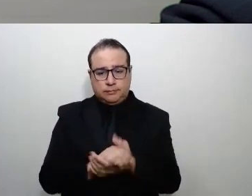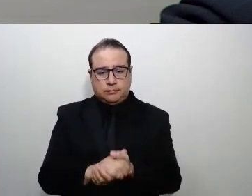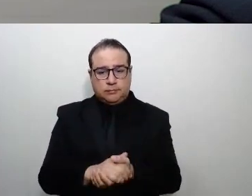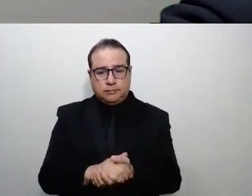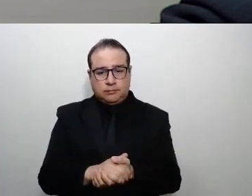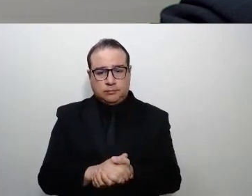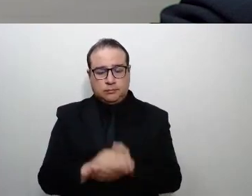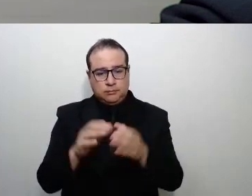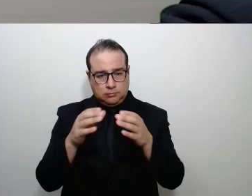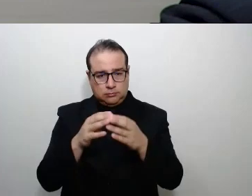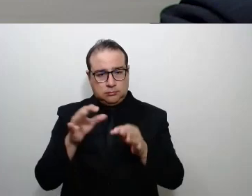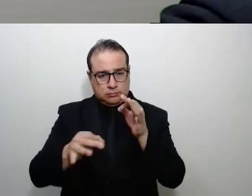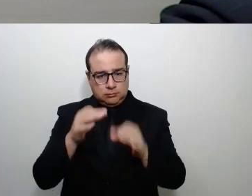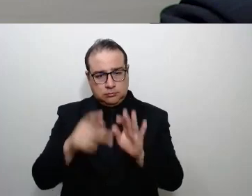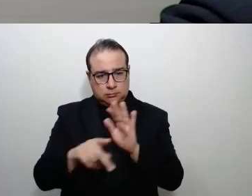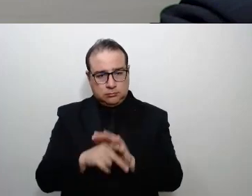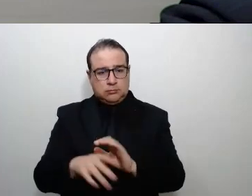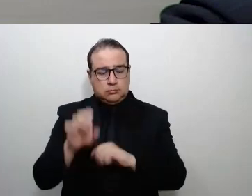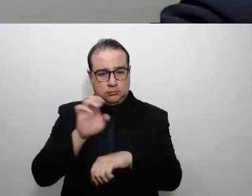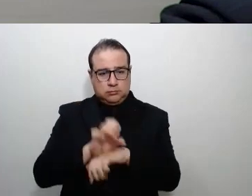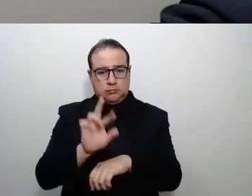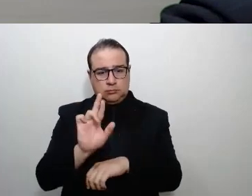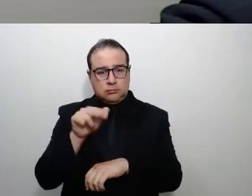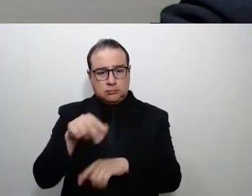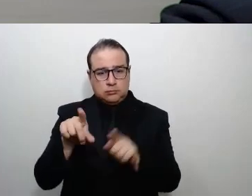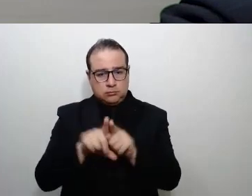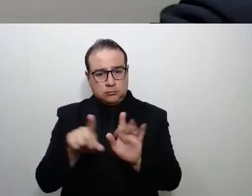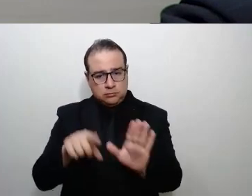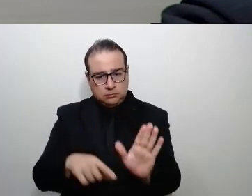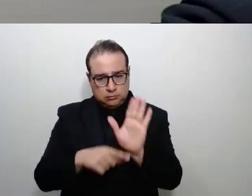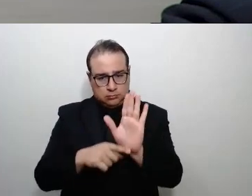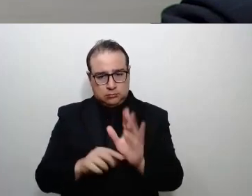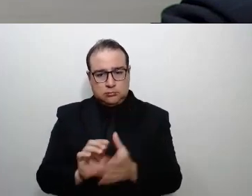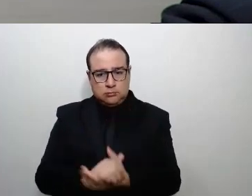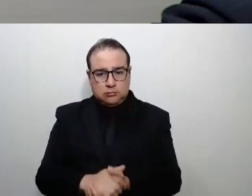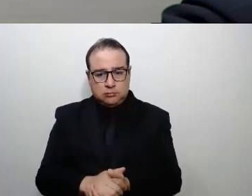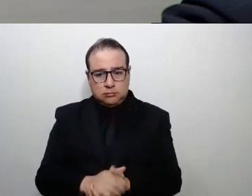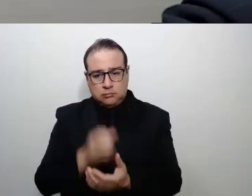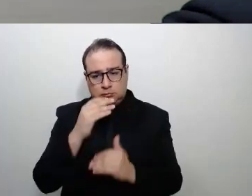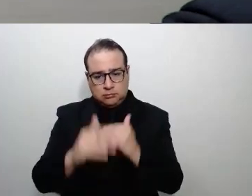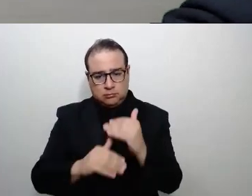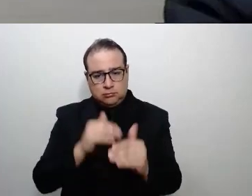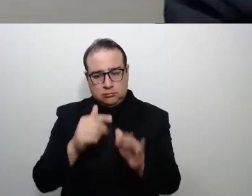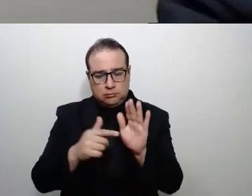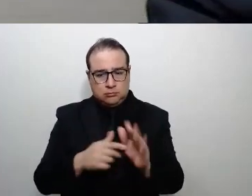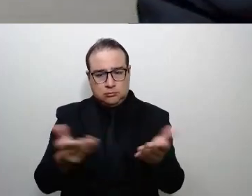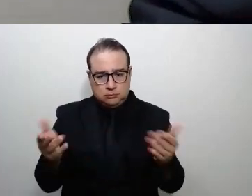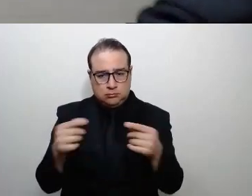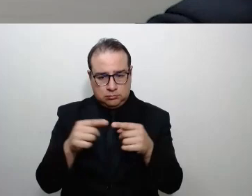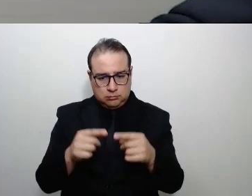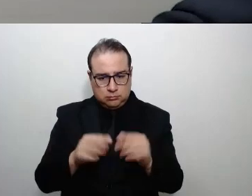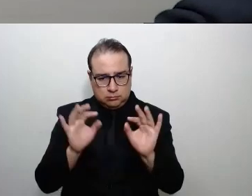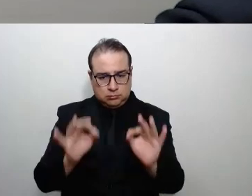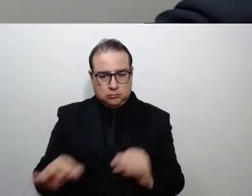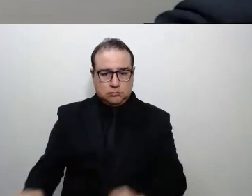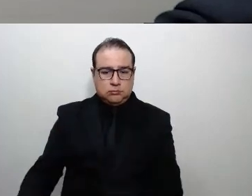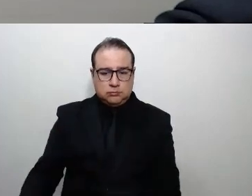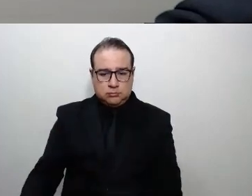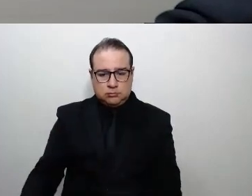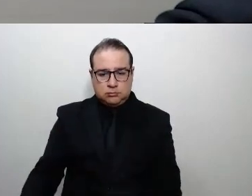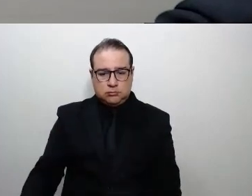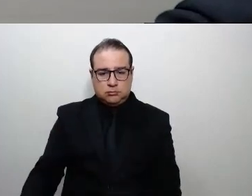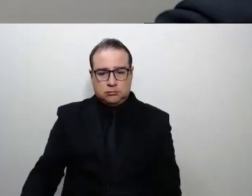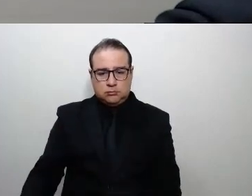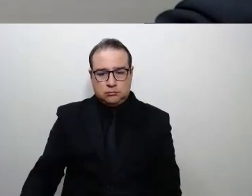do Poder Judiciário do Estado do Rio Grande do Norte que contribuíram com o bom desenrolar da nossas expressões e